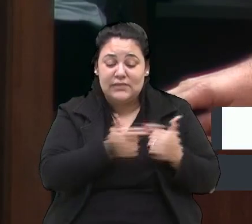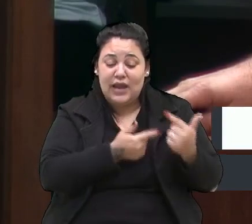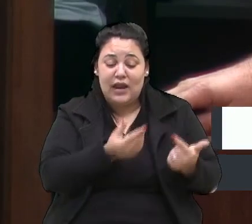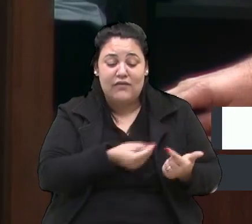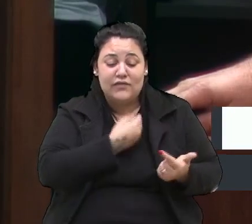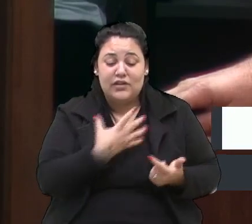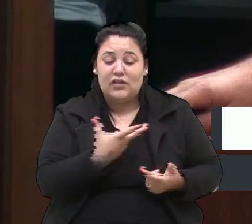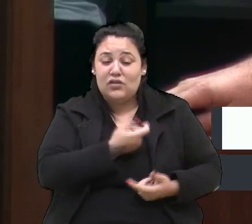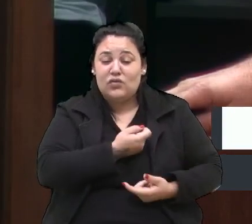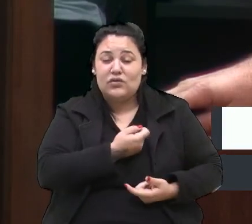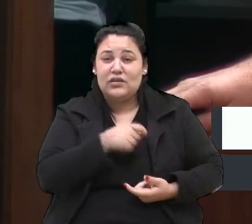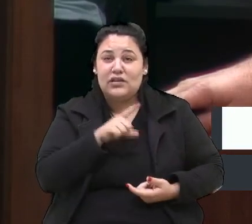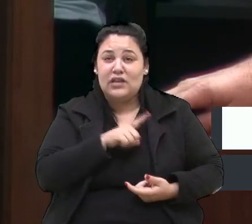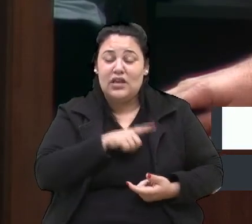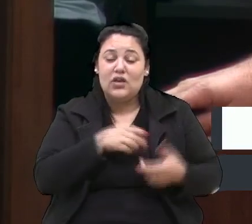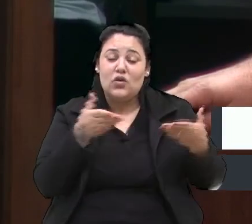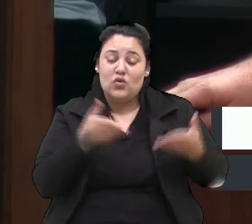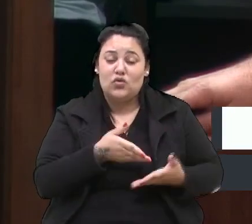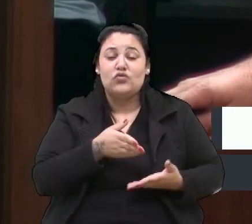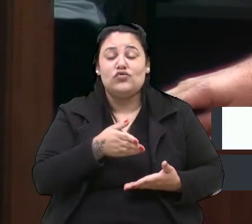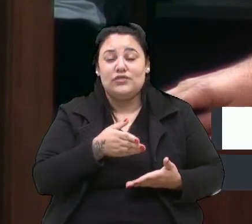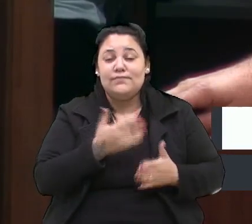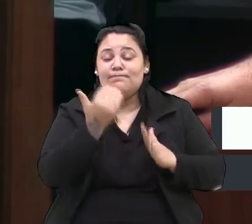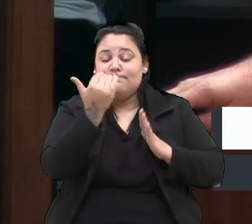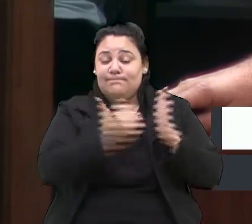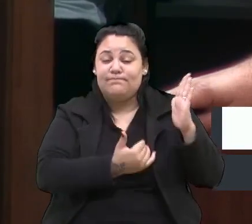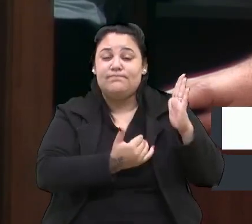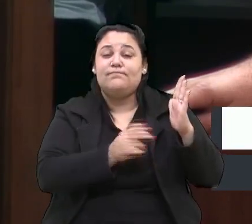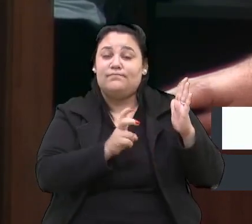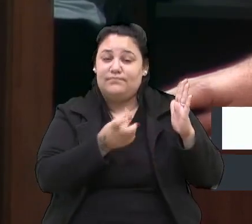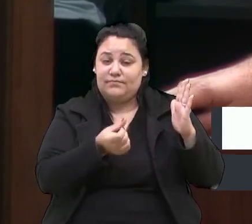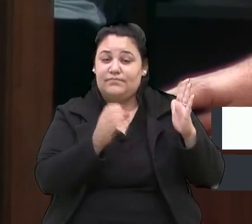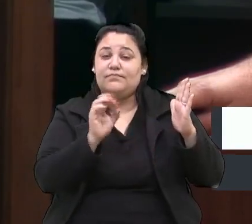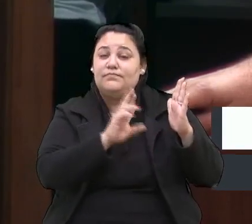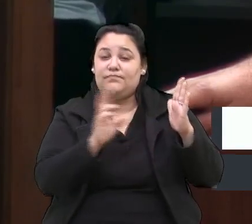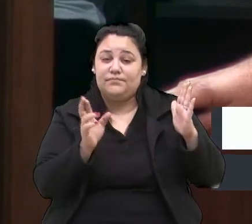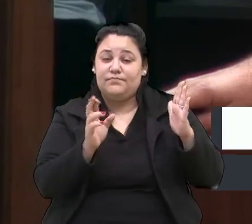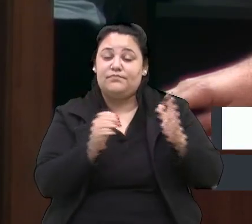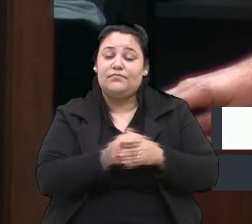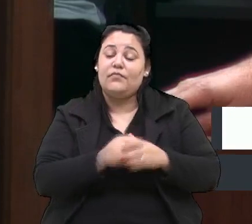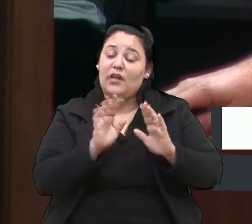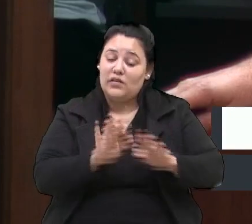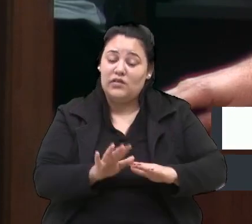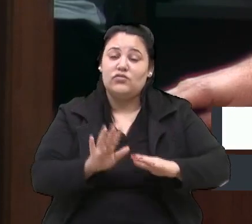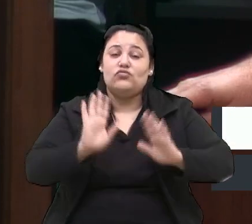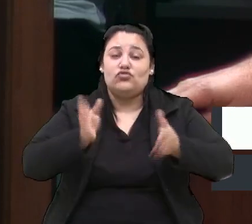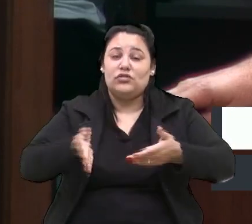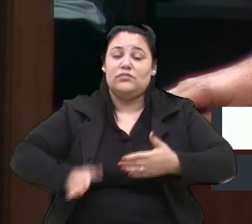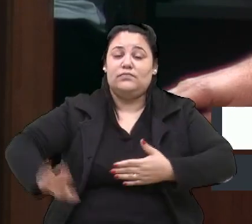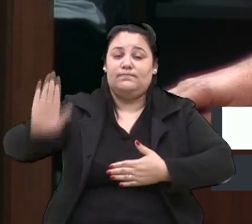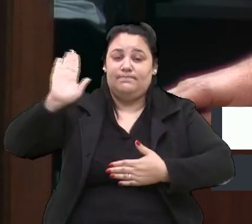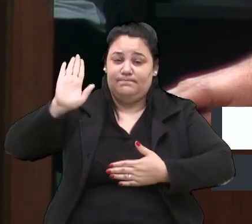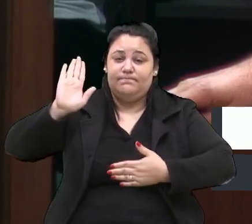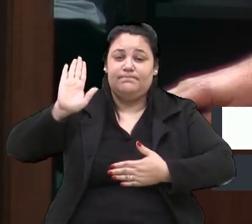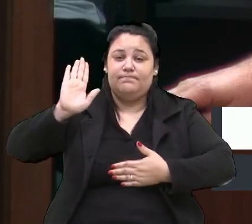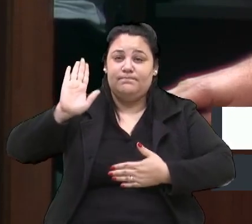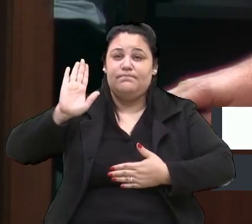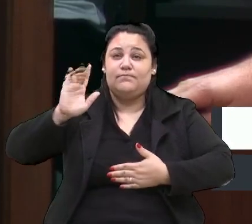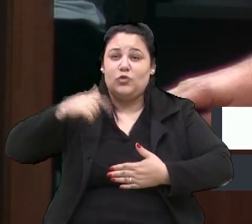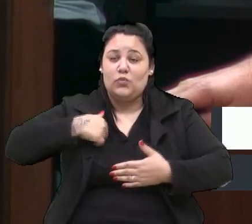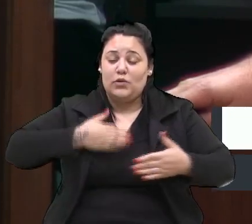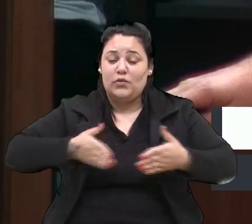têm essa situação. E deixo já o meu compromisso. Na minha trajetória dentro dessa